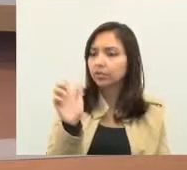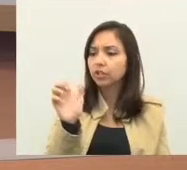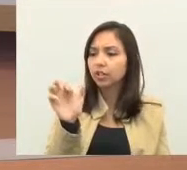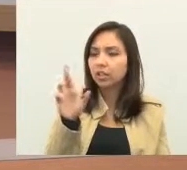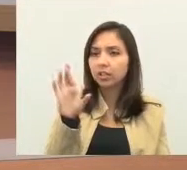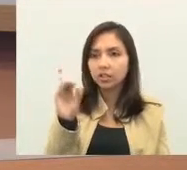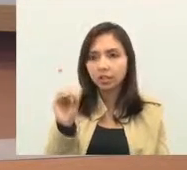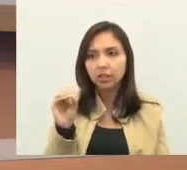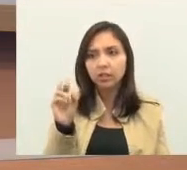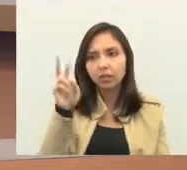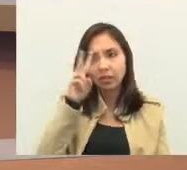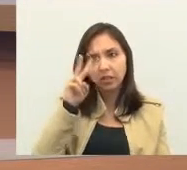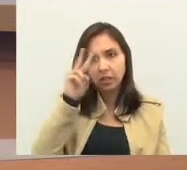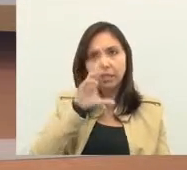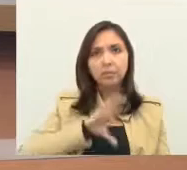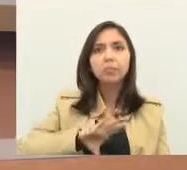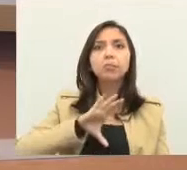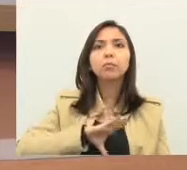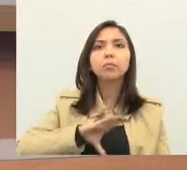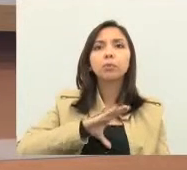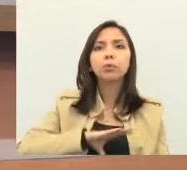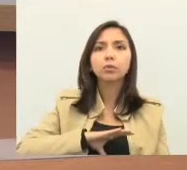lembra da língua portuguesa,